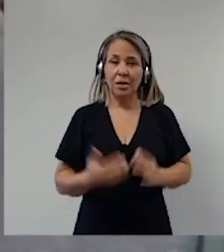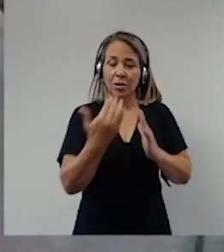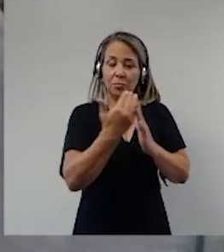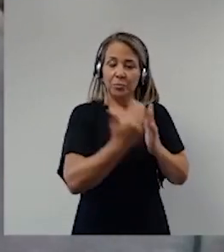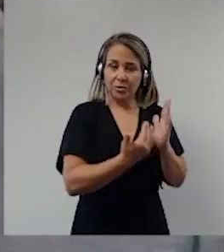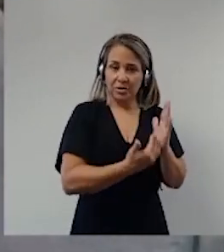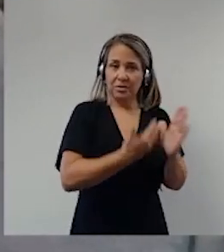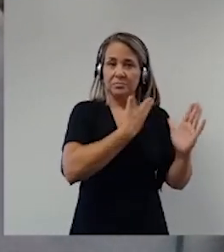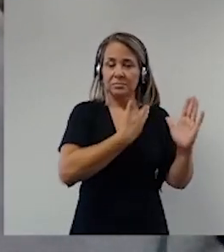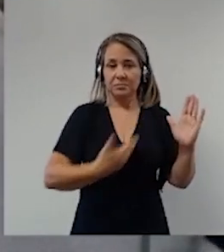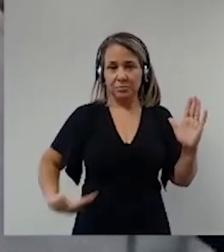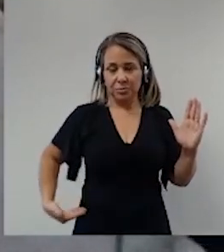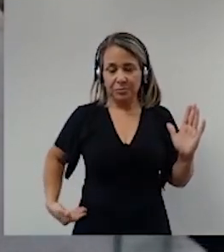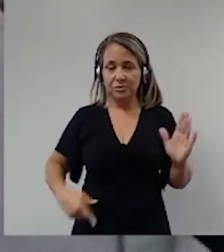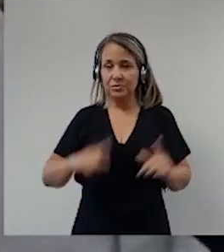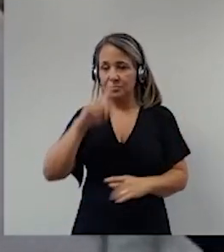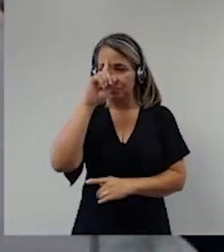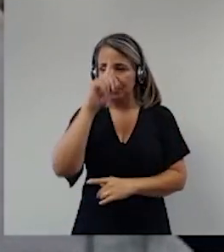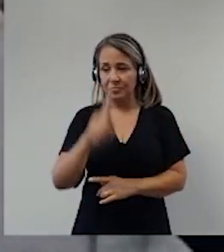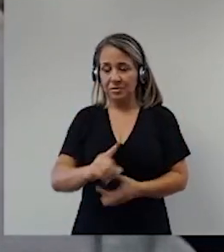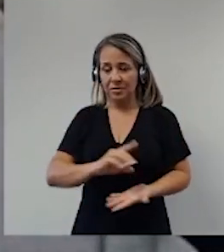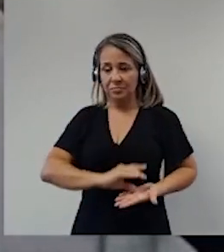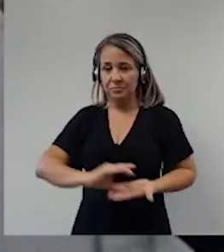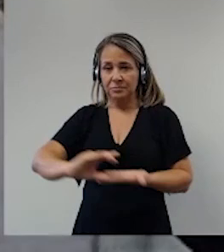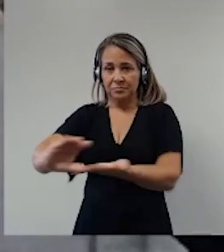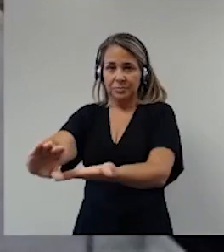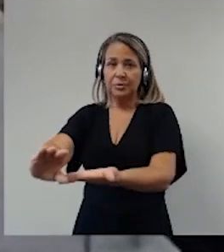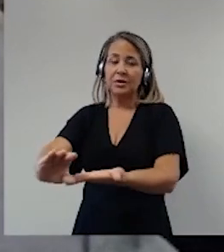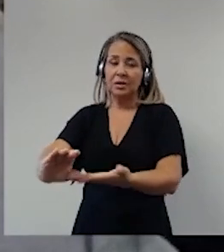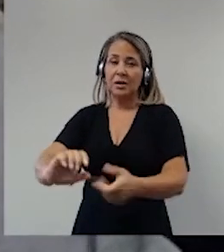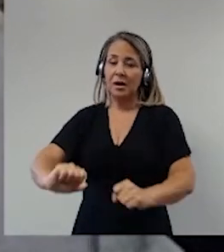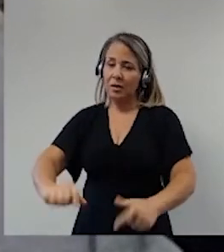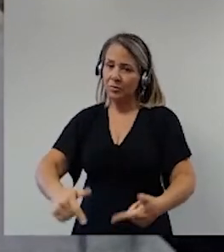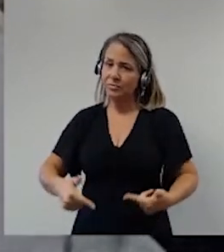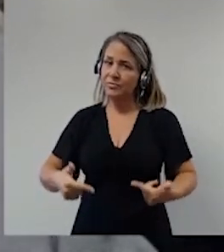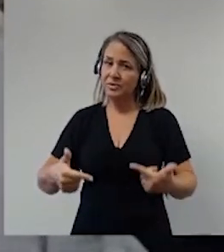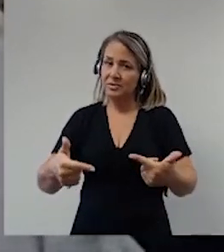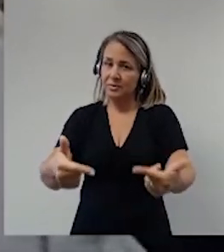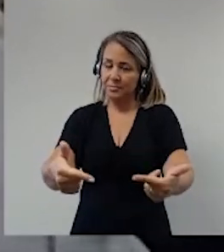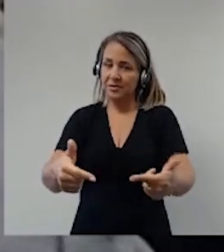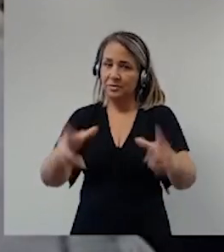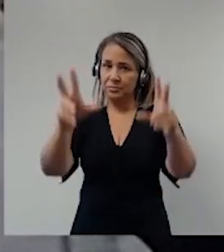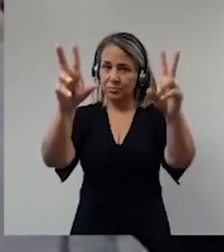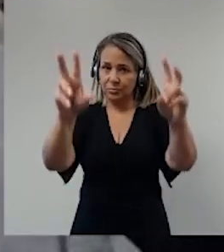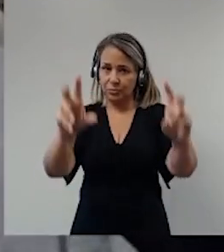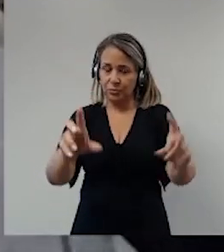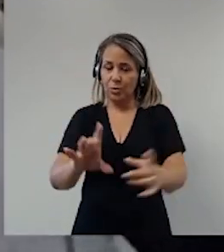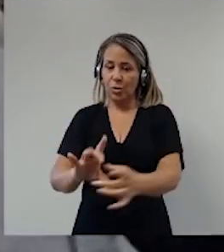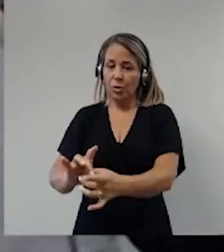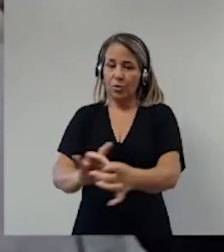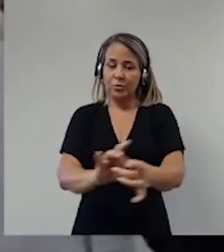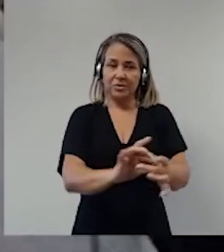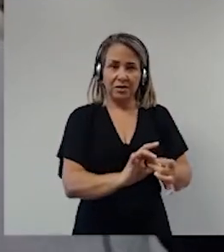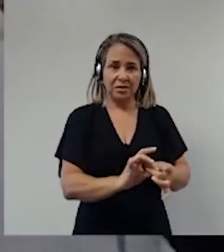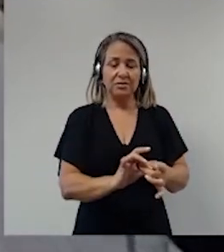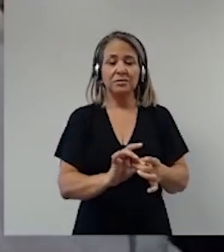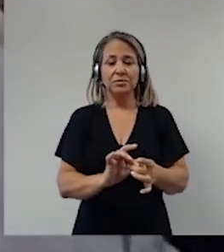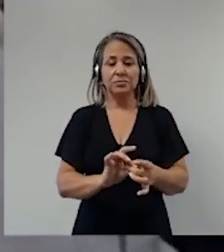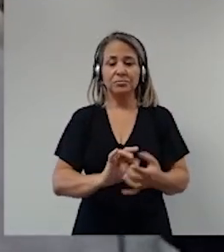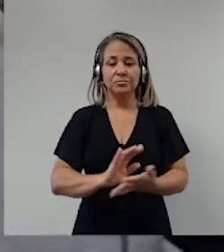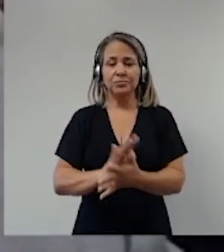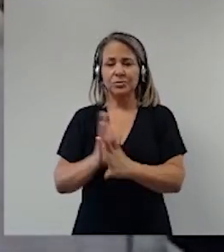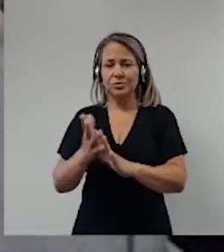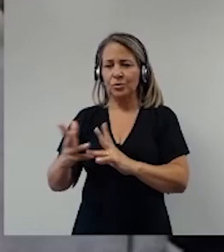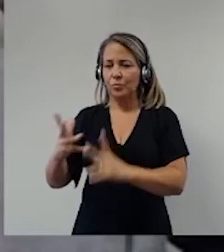programas públicos destinados ao enfrentamento do contexto de calamidade pública